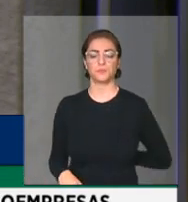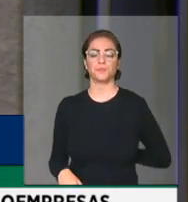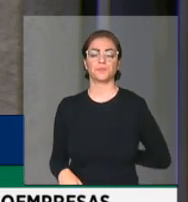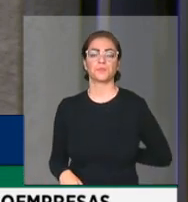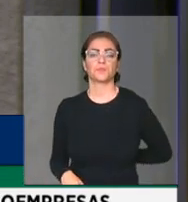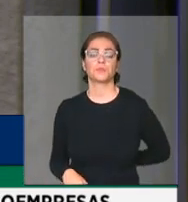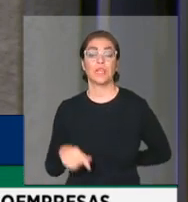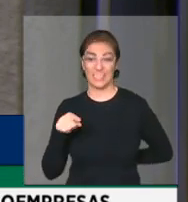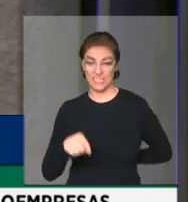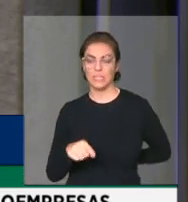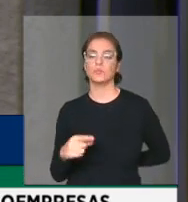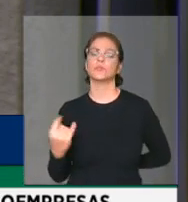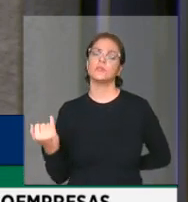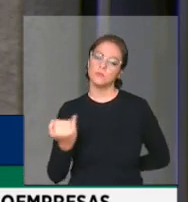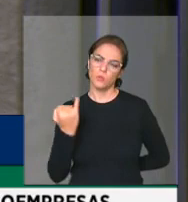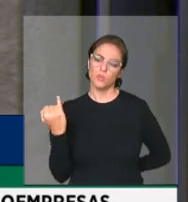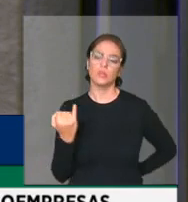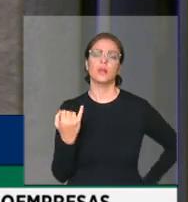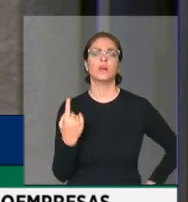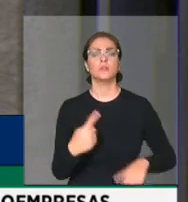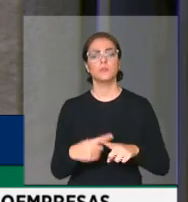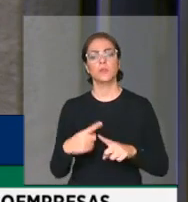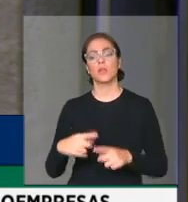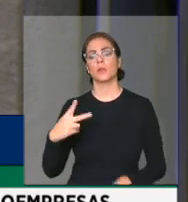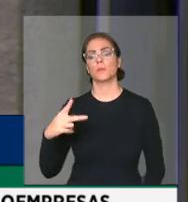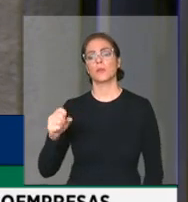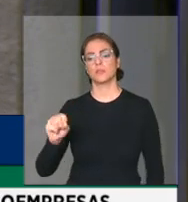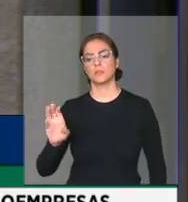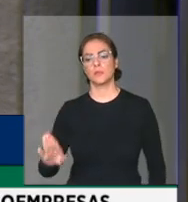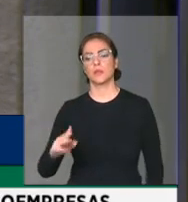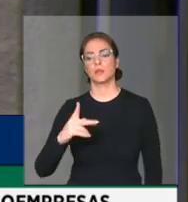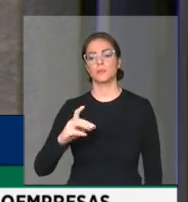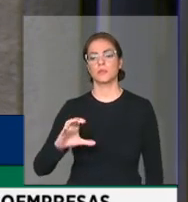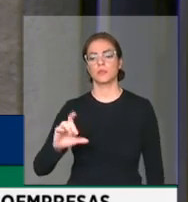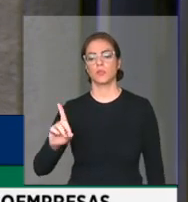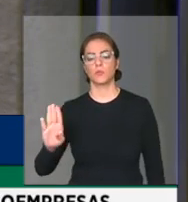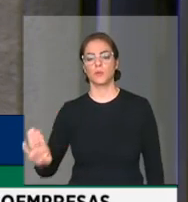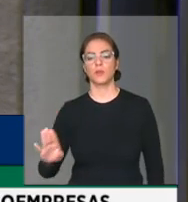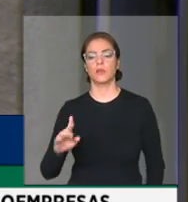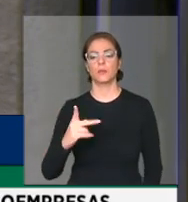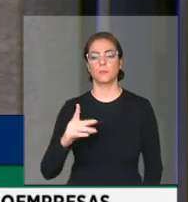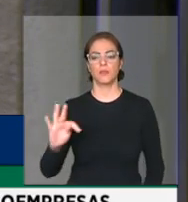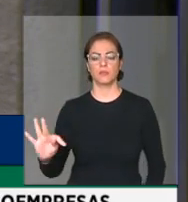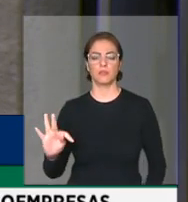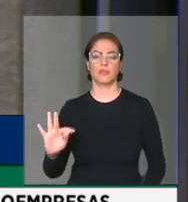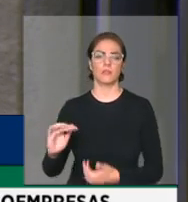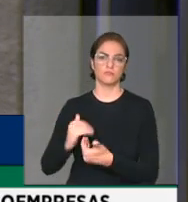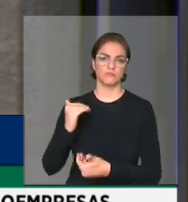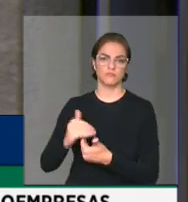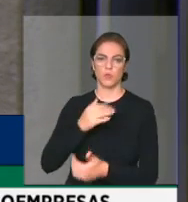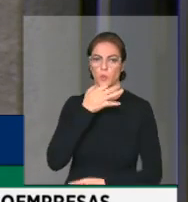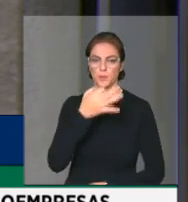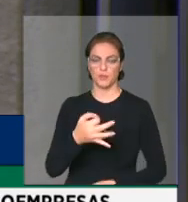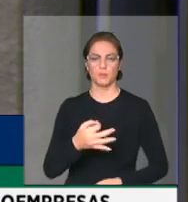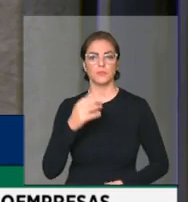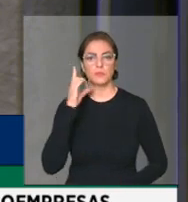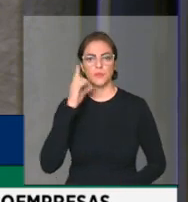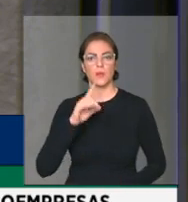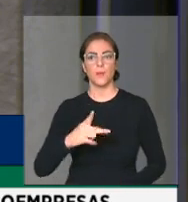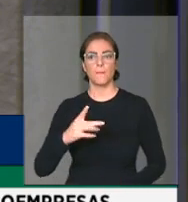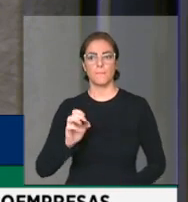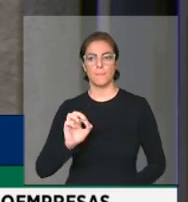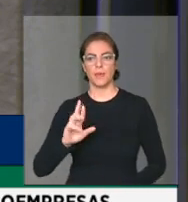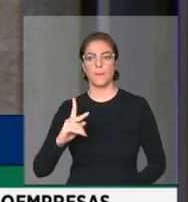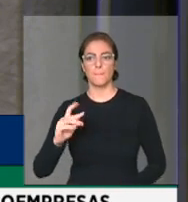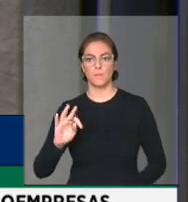também de emendas do PSB, do PCdoB e também do PT. A deputada Perpétua Almeida apresentou uma emenda